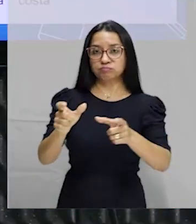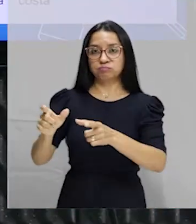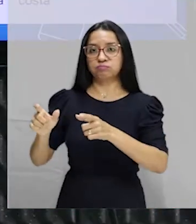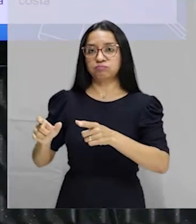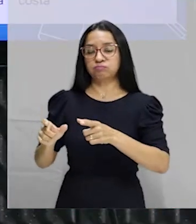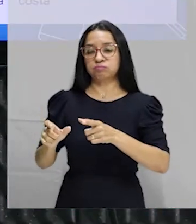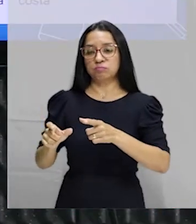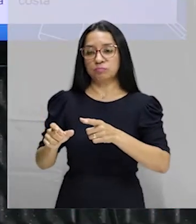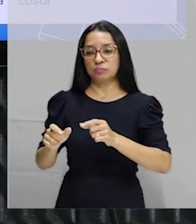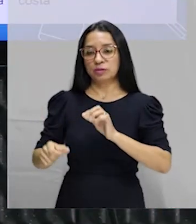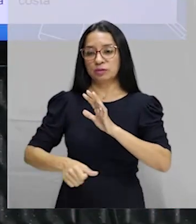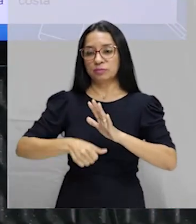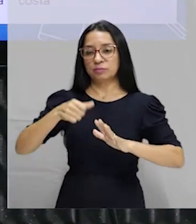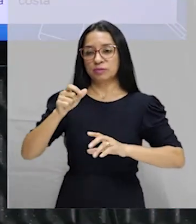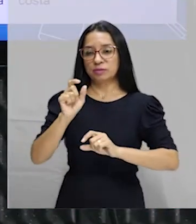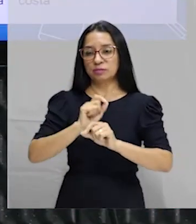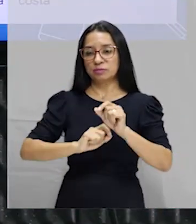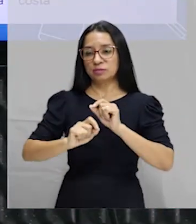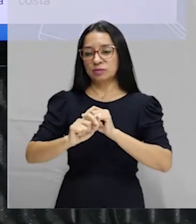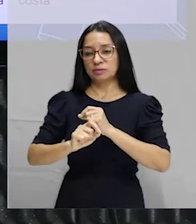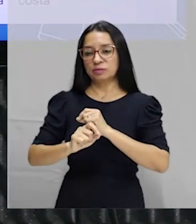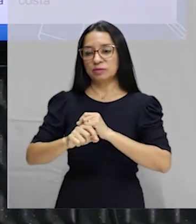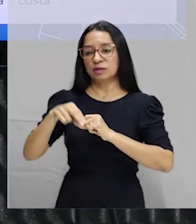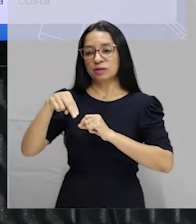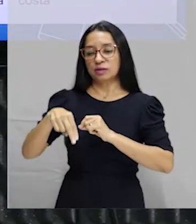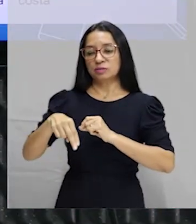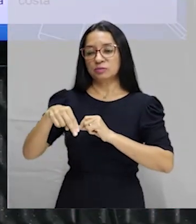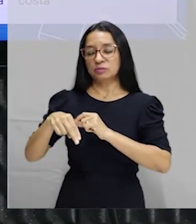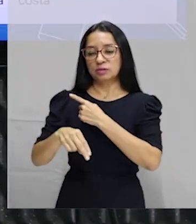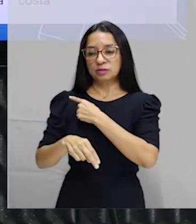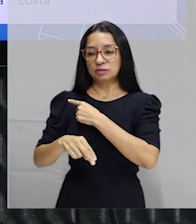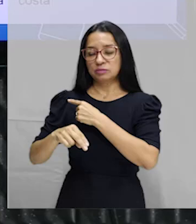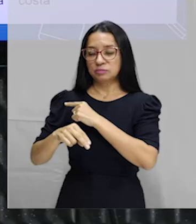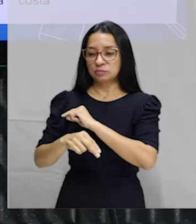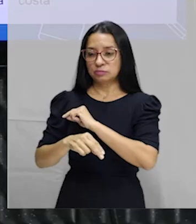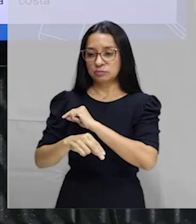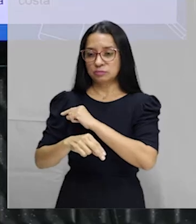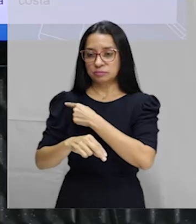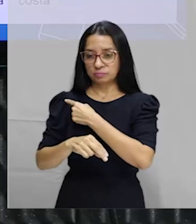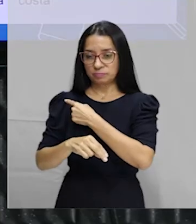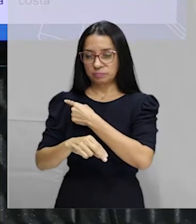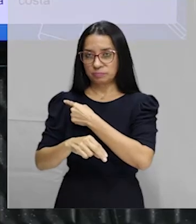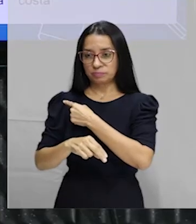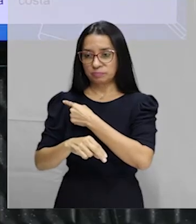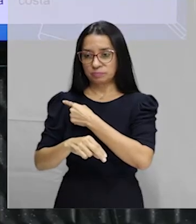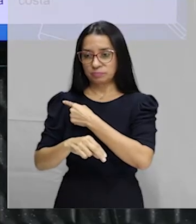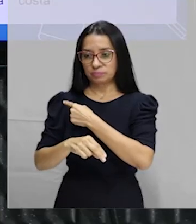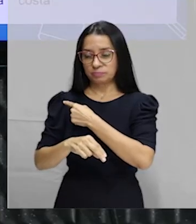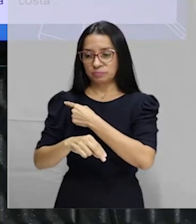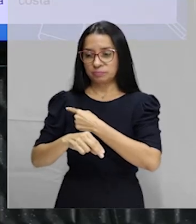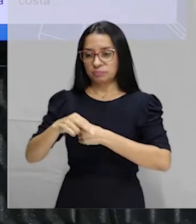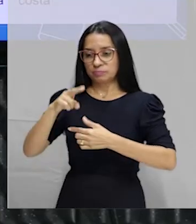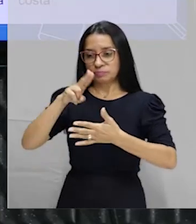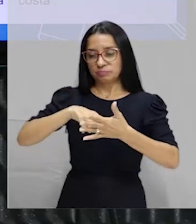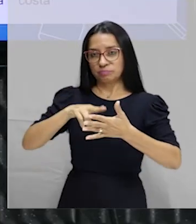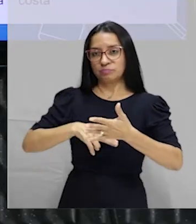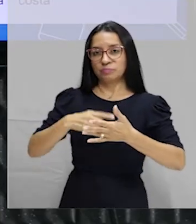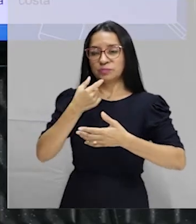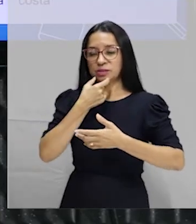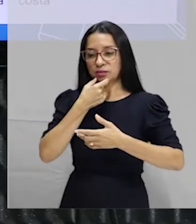certo? A primeira área que fica a nordeste da costa leste, que é chamada de Manufacturing Belt, que são justamente as